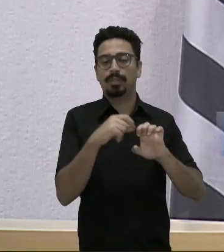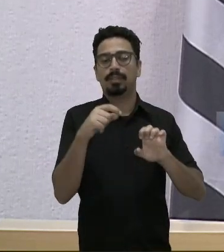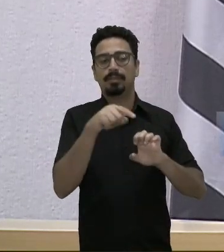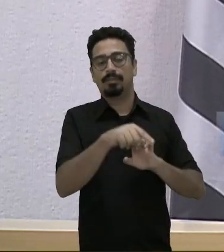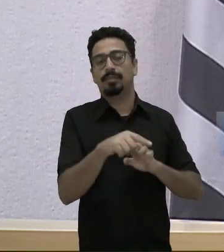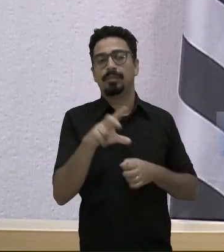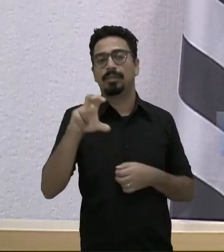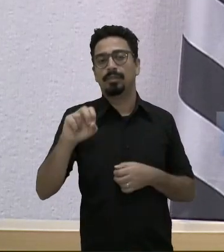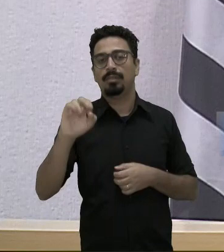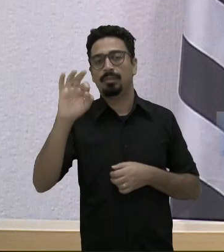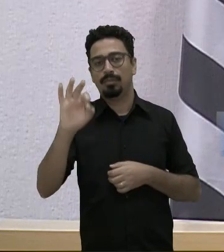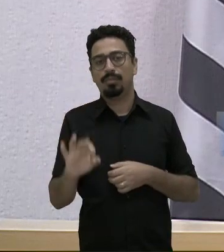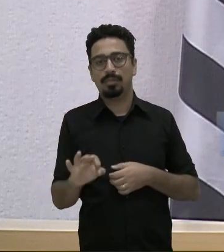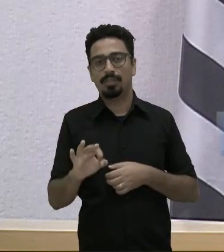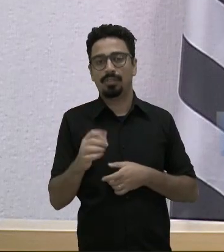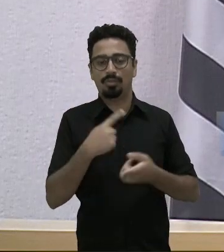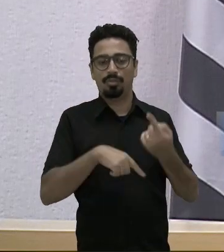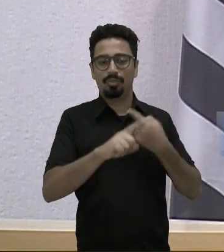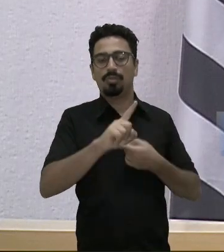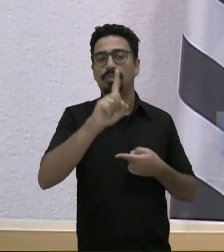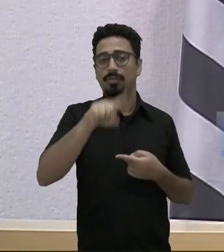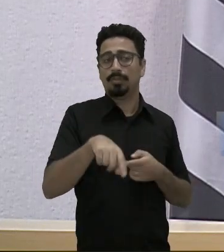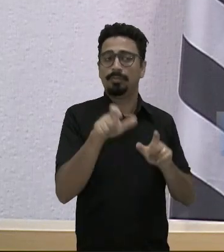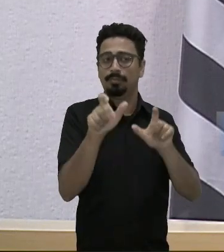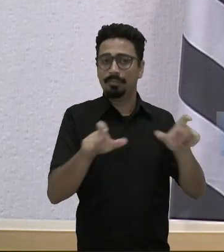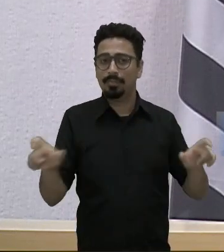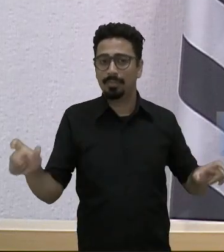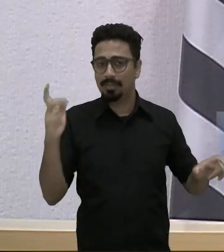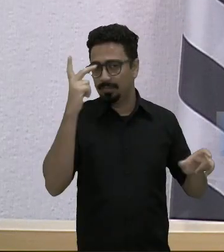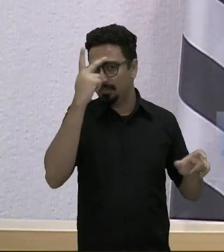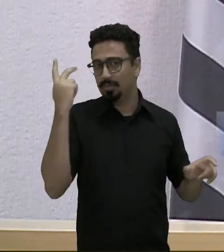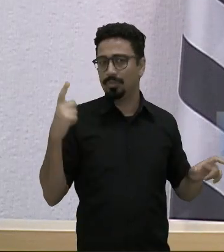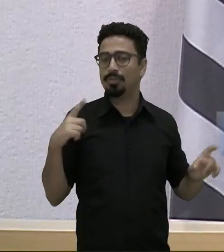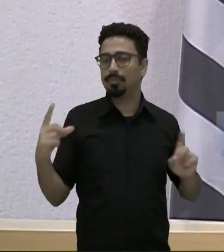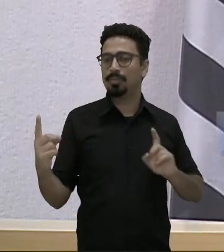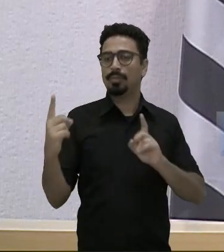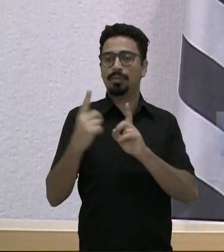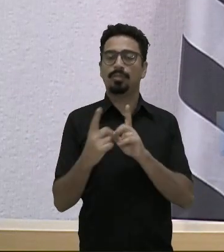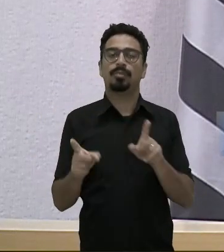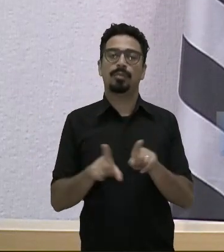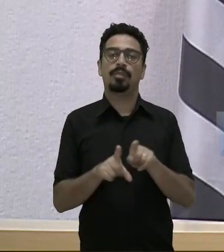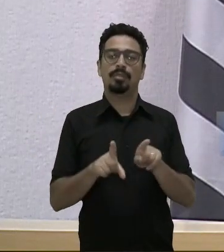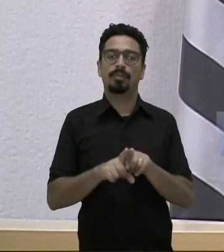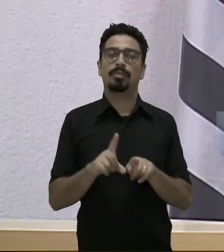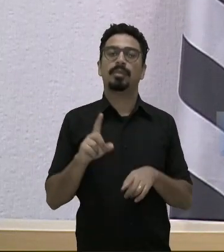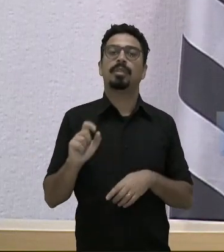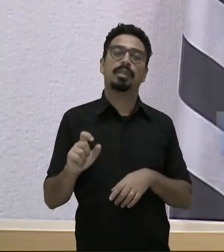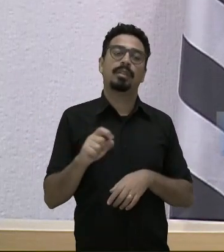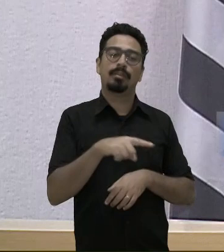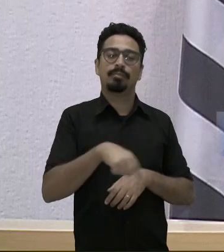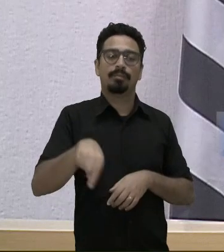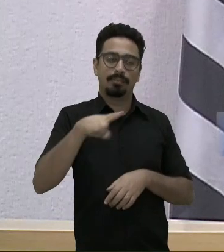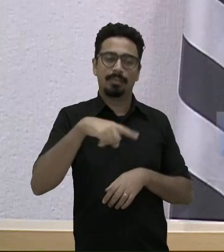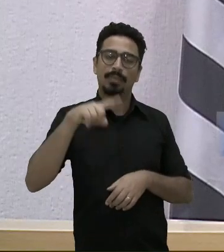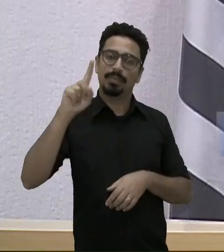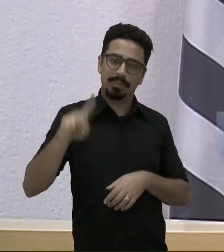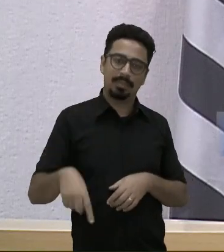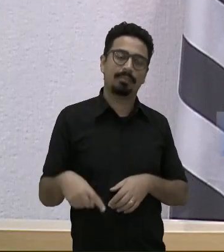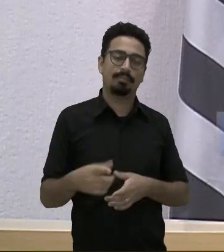50% do sucesso da tua empresa está nas pessoas que fazem o atendimento. E quem são que atendem? Vocês que estão